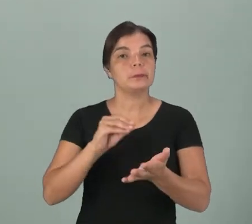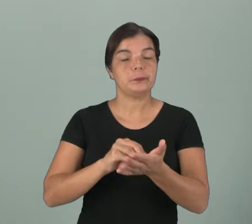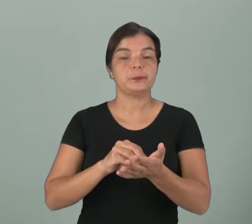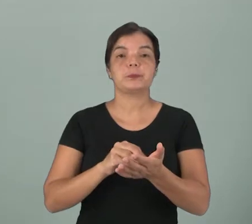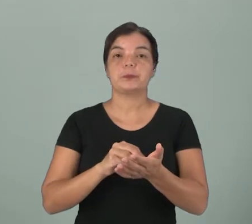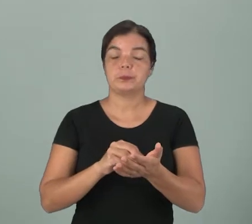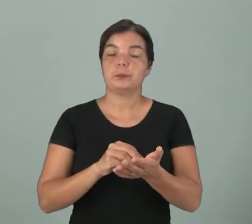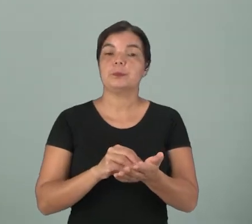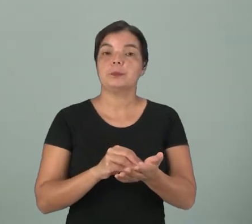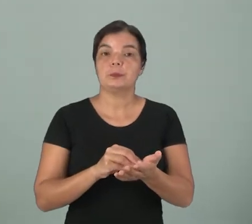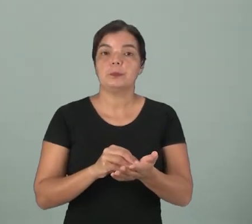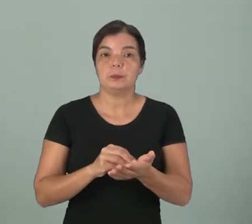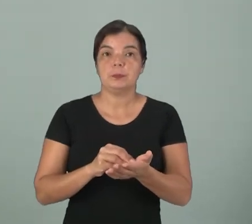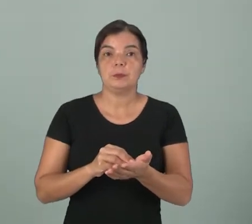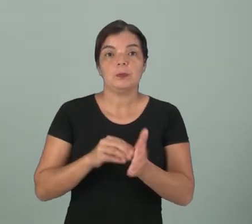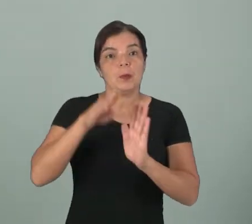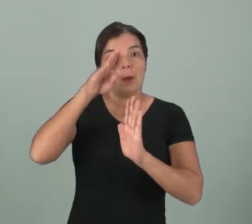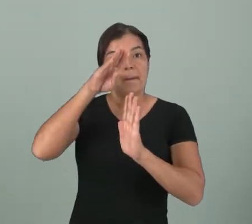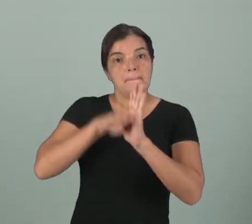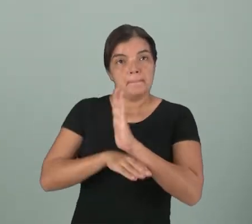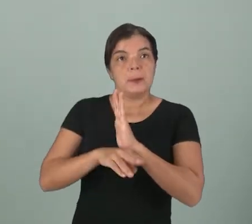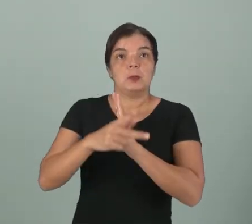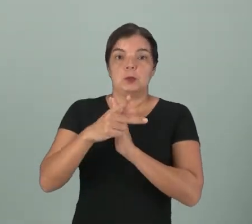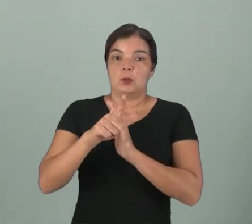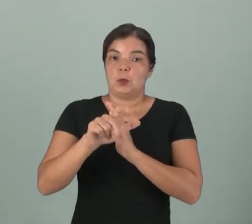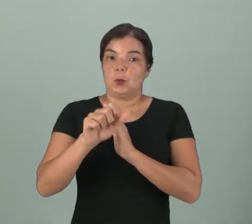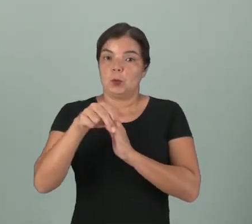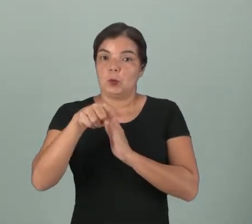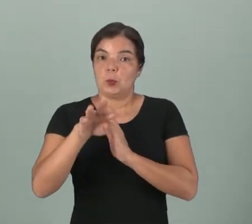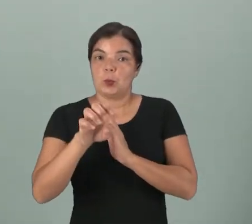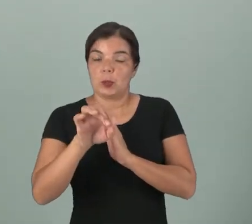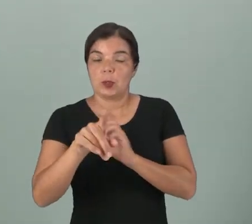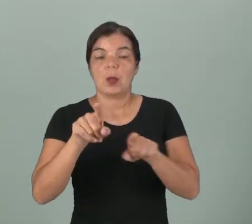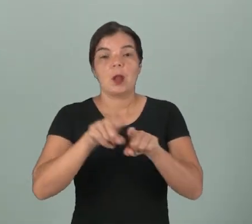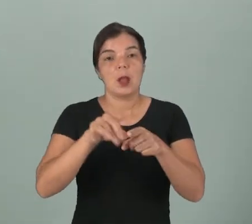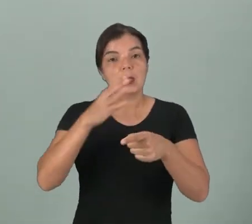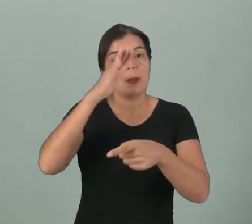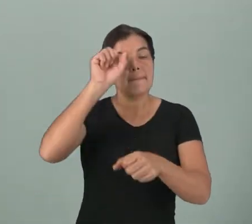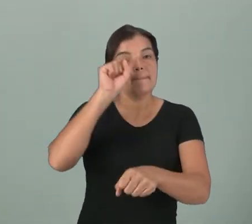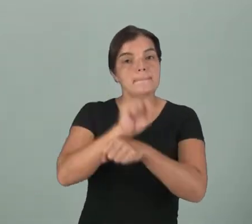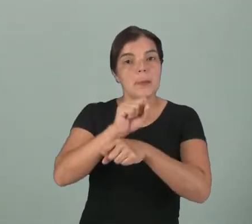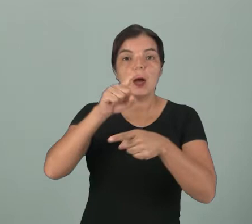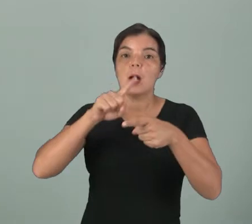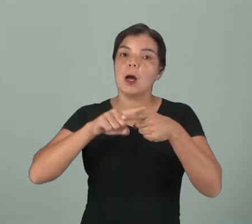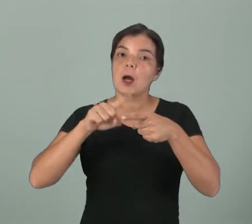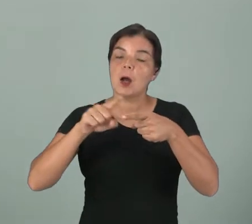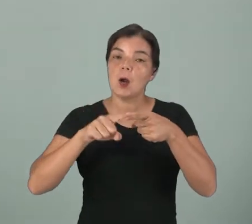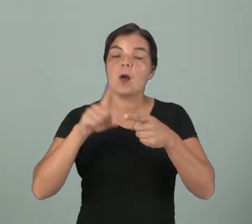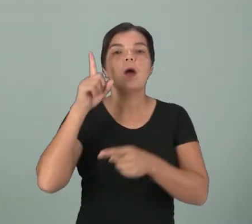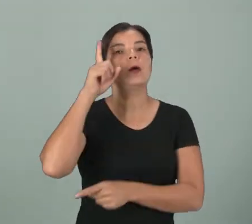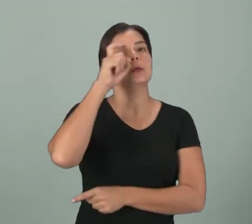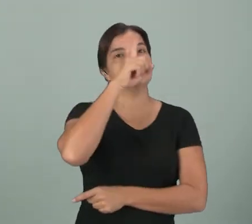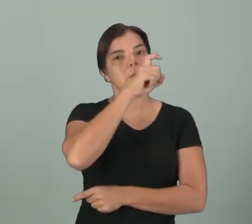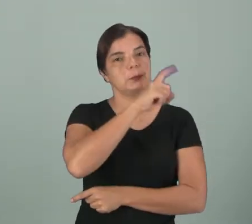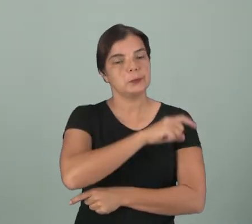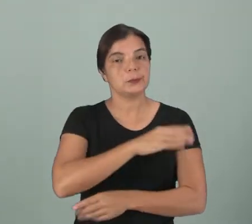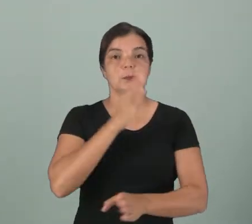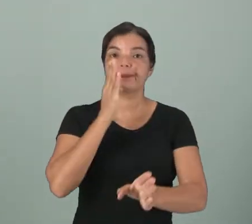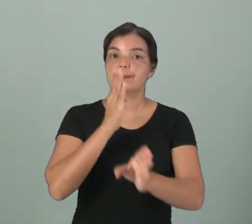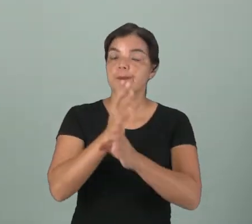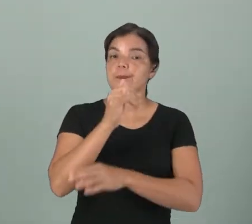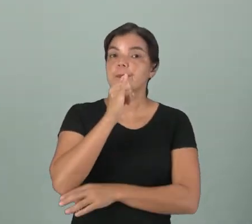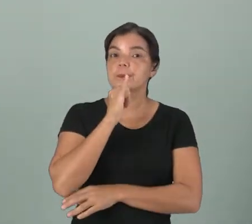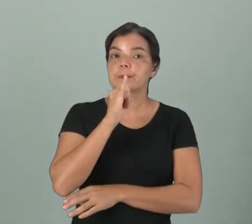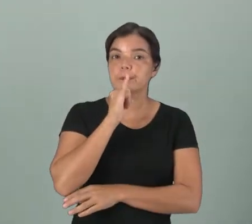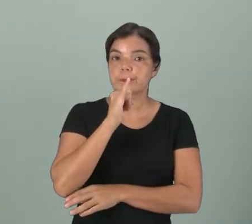quando existe a queda de plaquetas, por exemplo, essa coagulação sanguínea ela pode ser dificultada, né, causando,